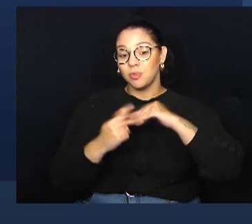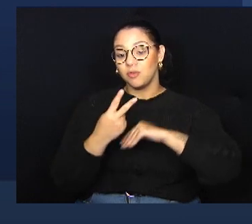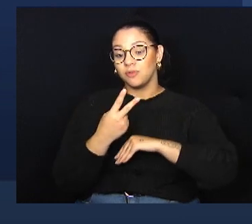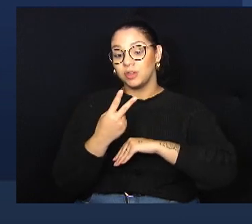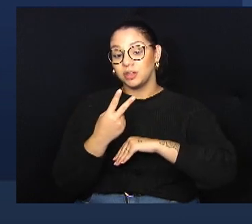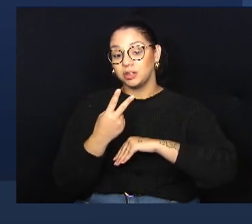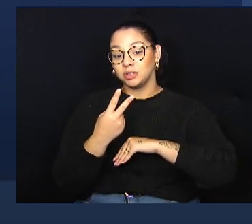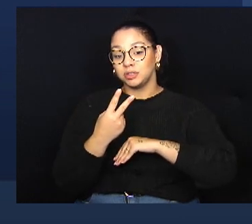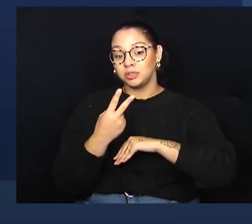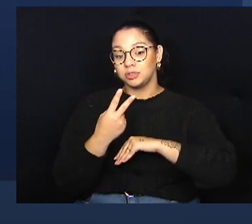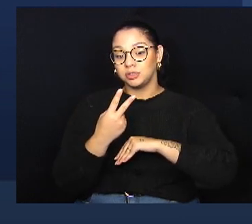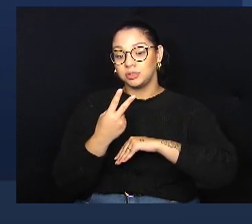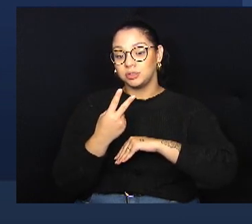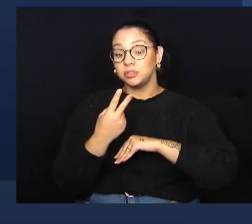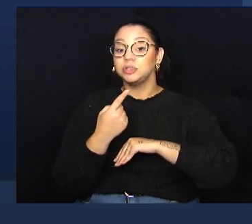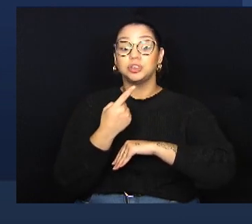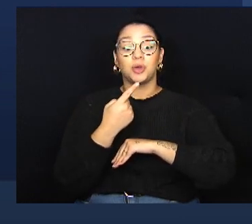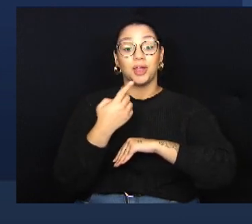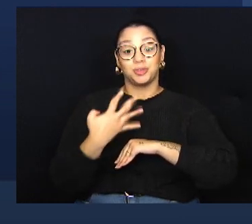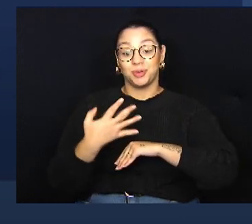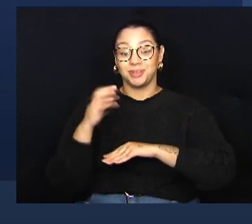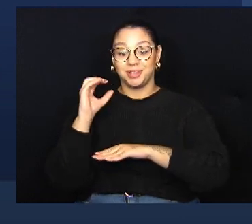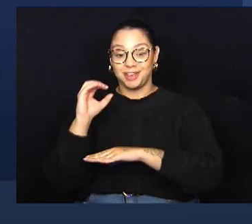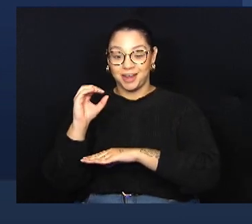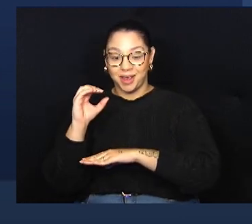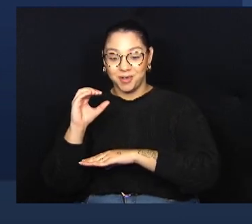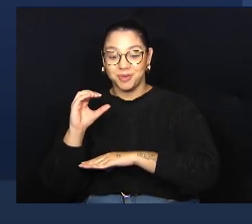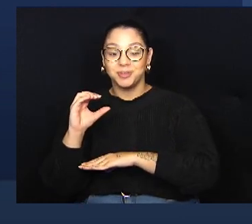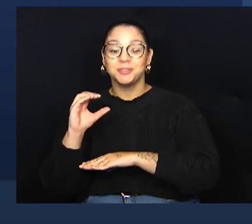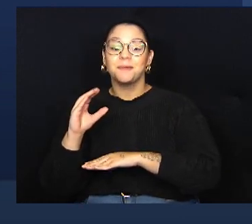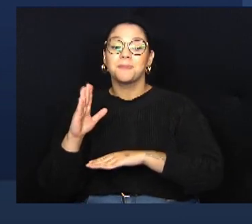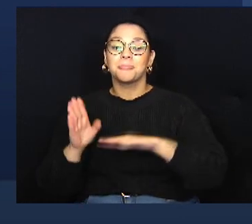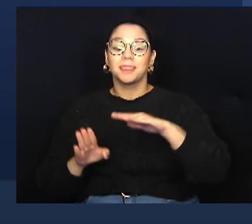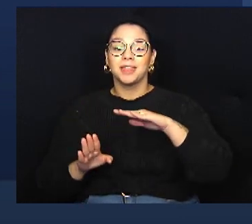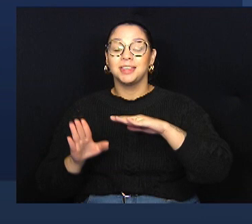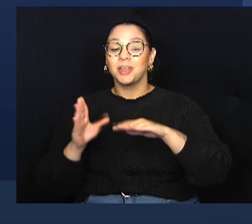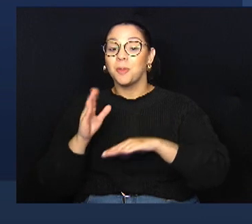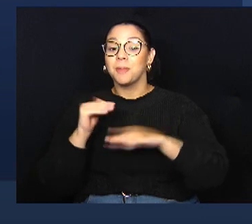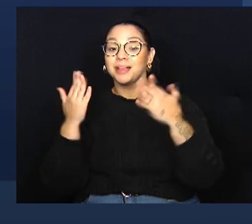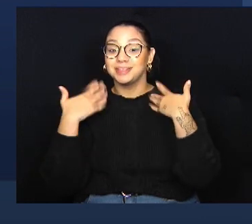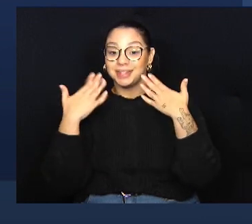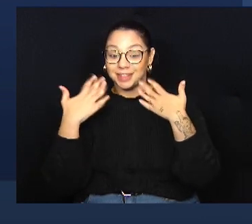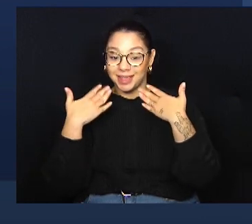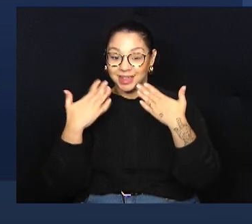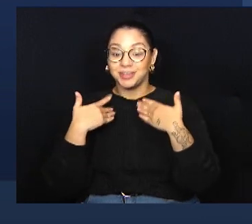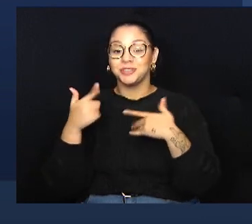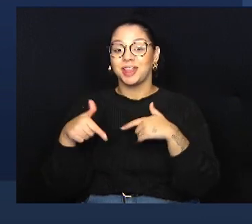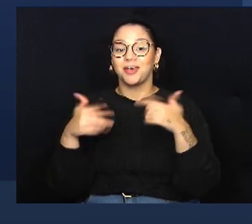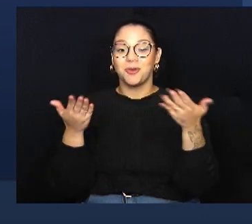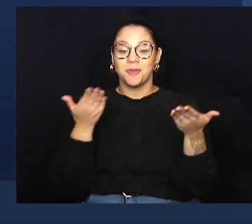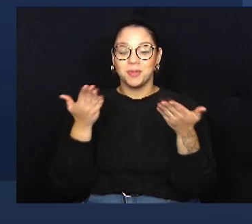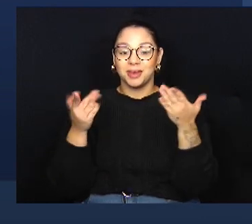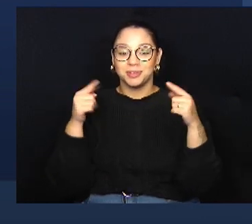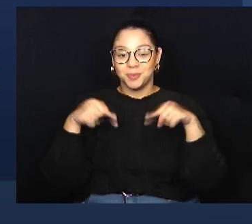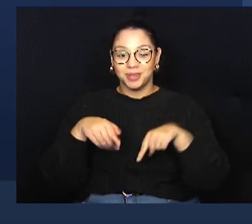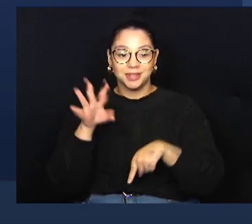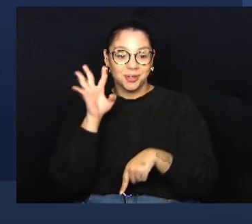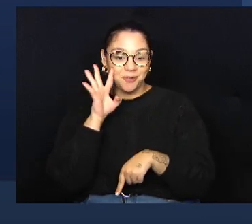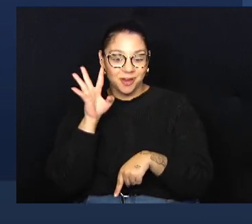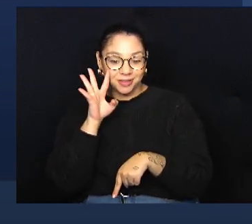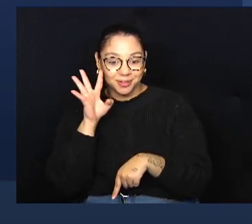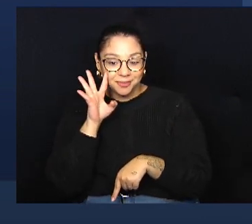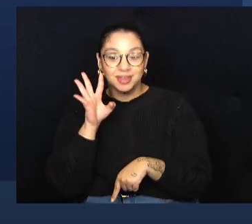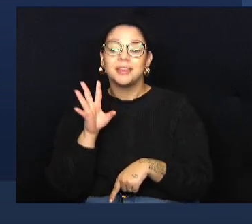ao longo do dia a temperatura sobe, amanhã fica um pouco mais quente, então, em relação a esta terça-feira, porque as temperaturas